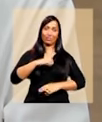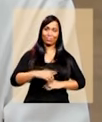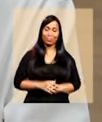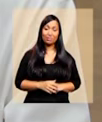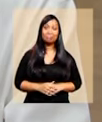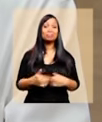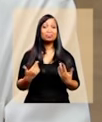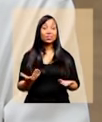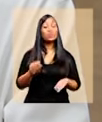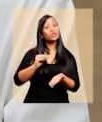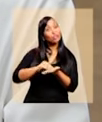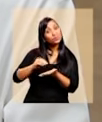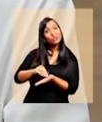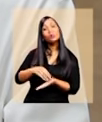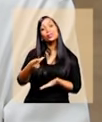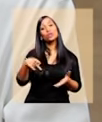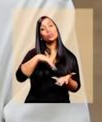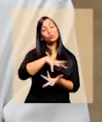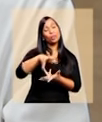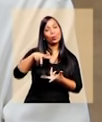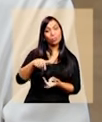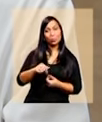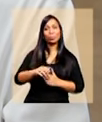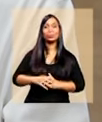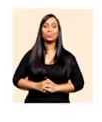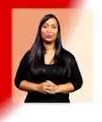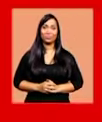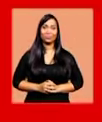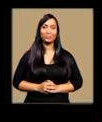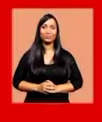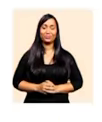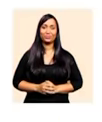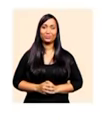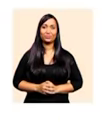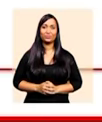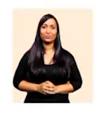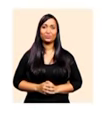diferença. E é o que está faltando para a humanidade.